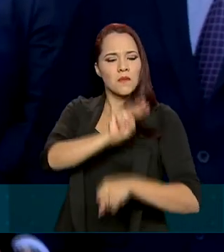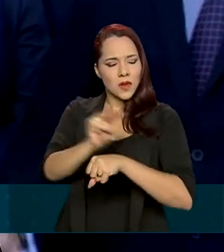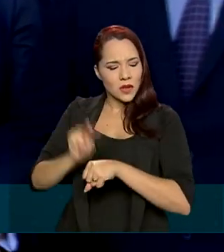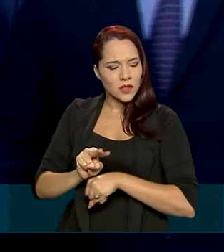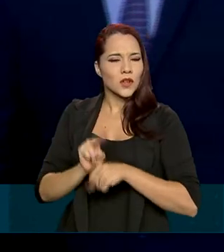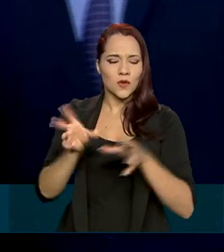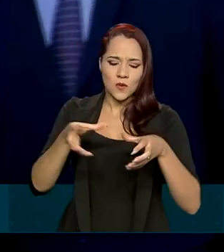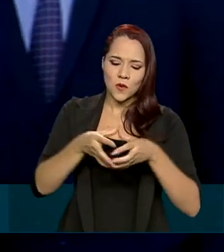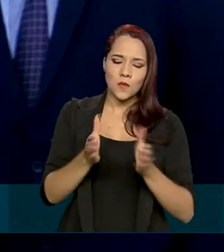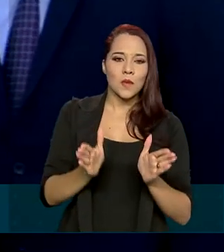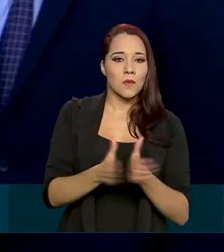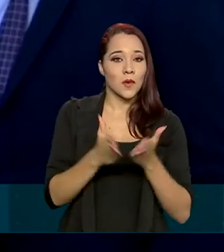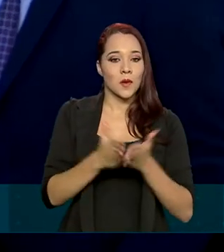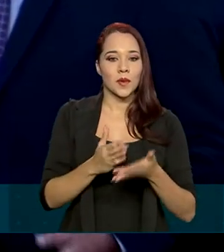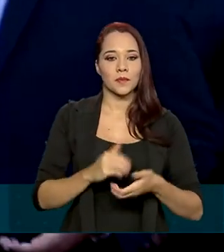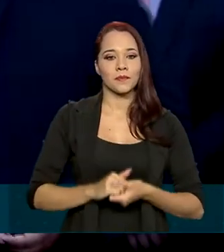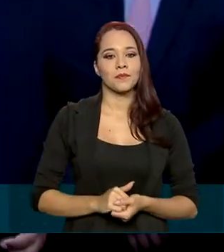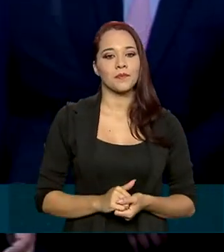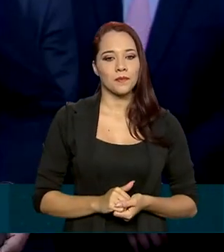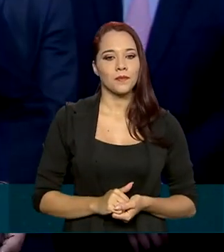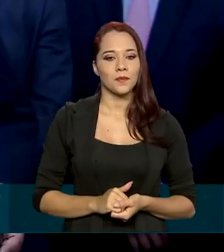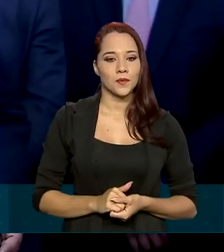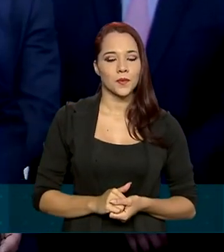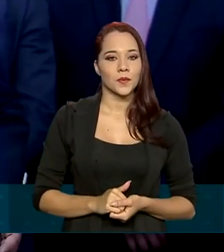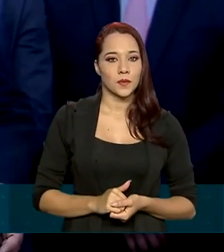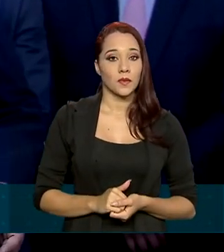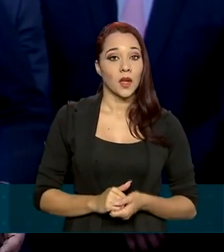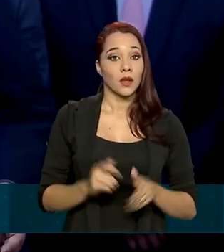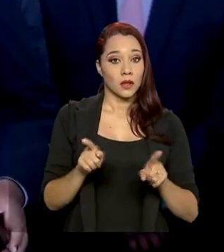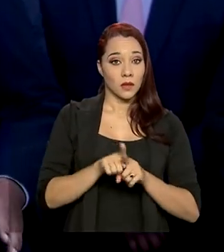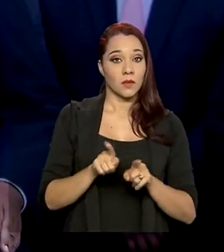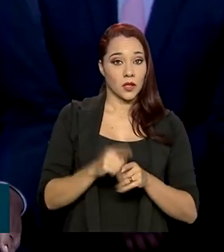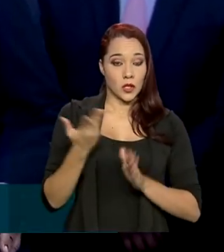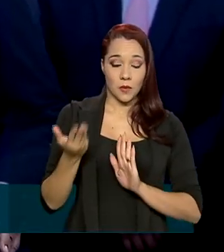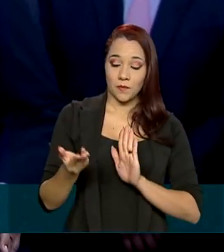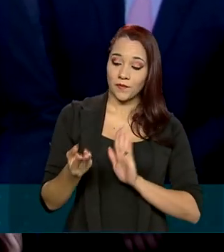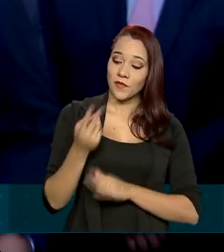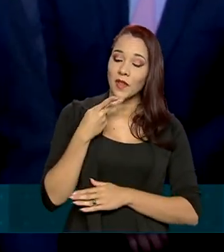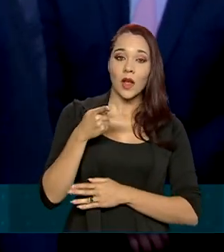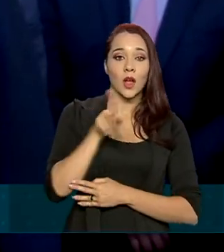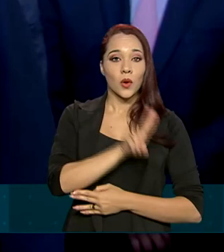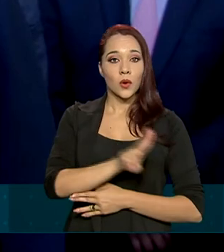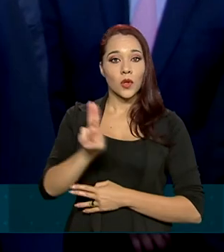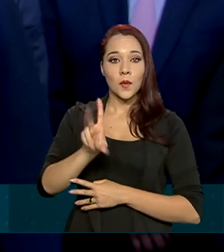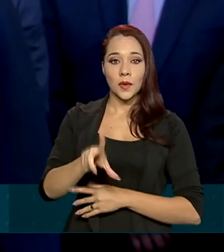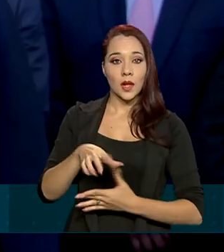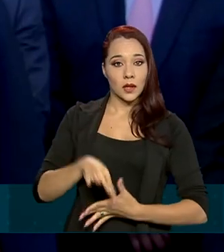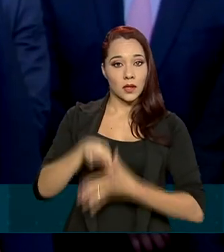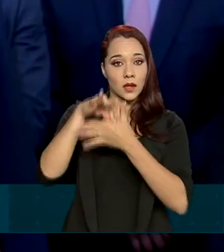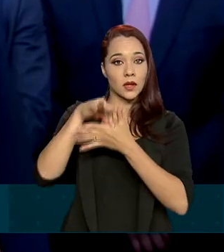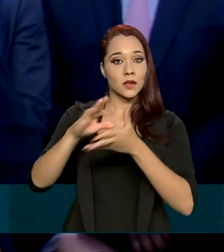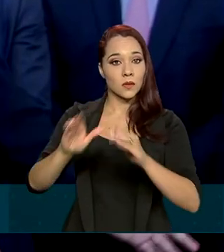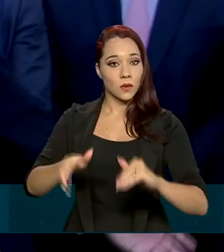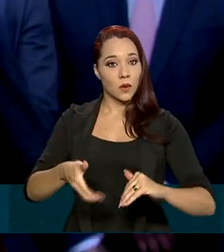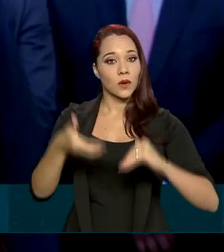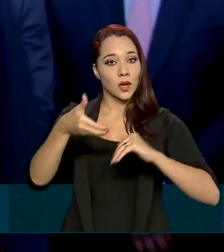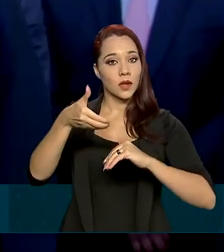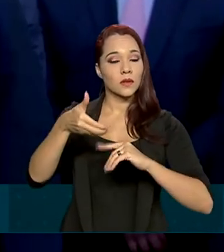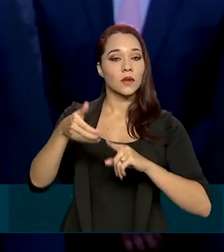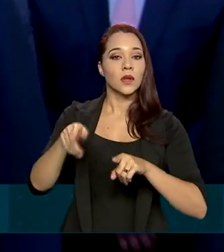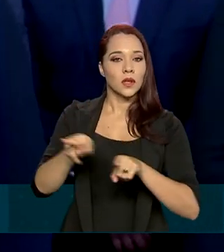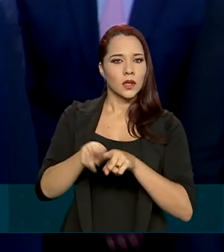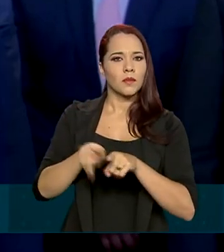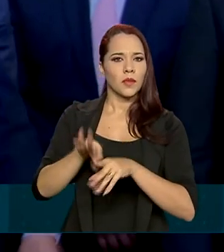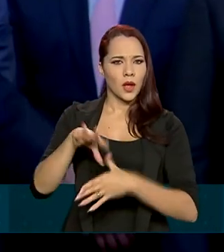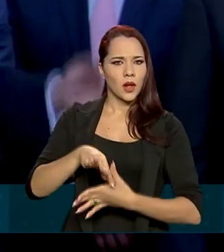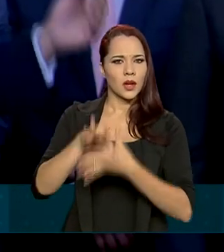pobres. Eduardo. O nosso registro, em nome da liderança do governo no Congresso Nacional, através do líder